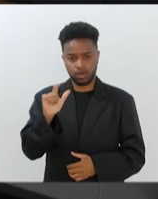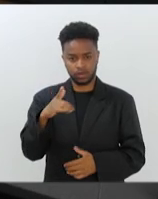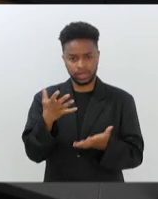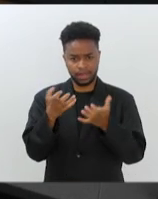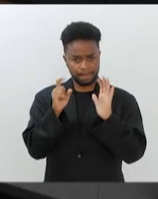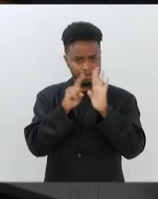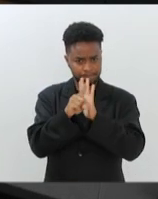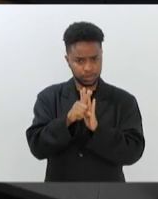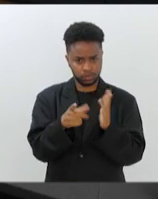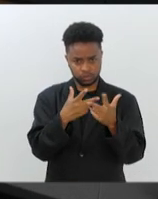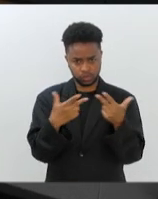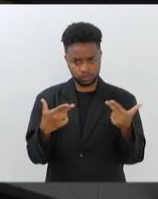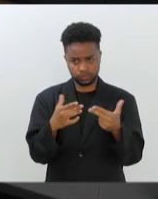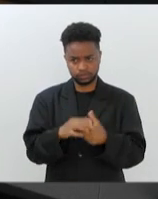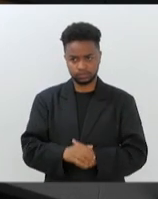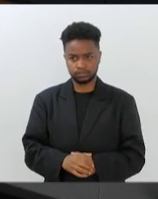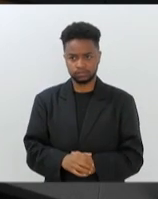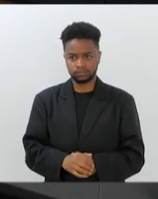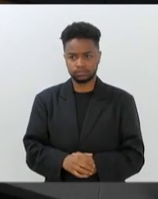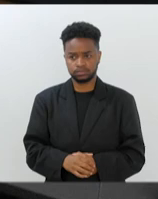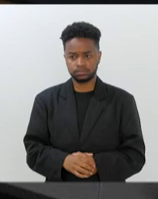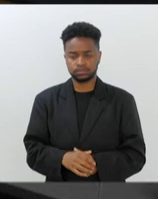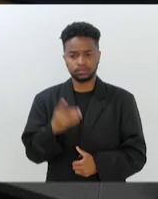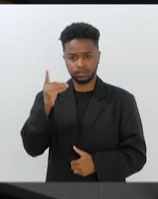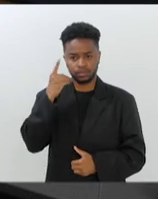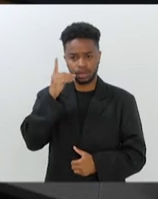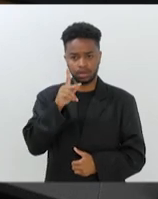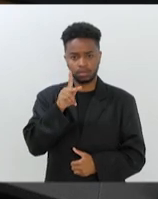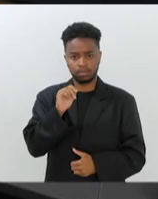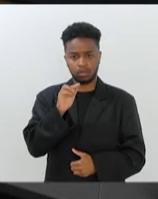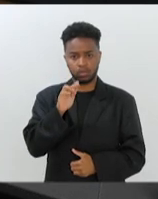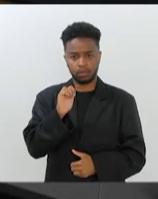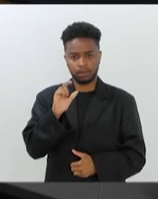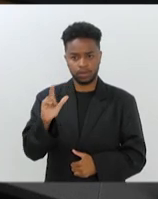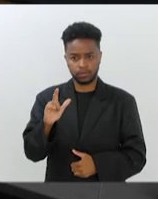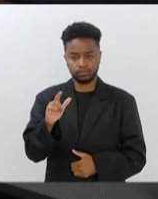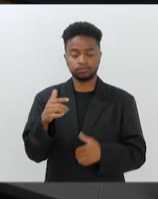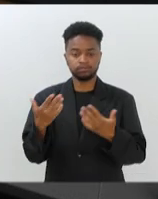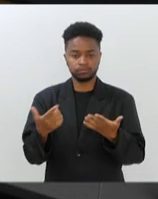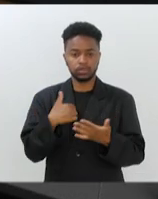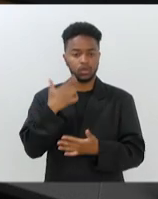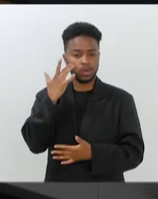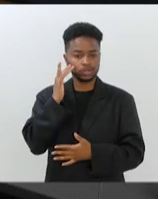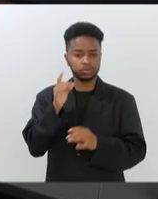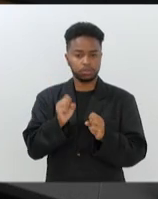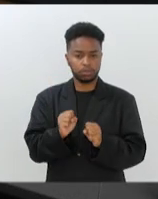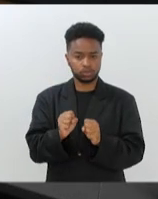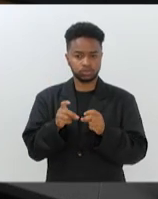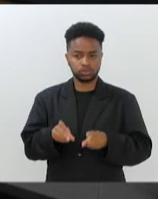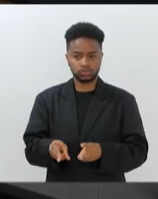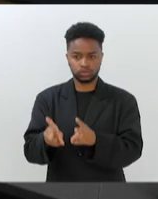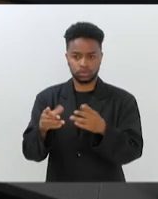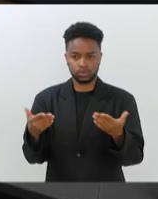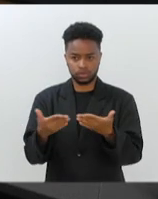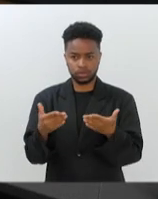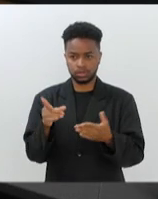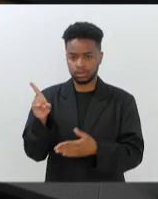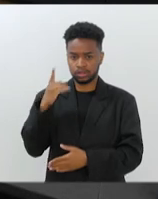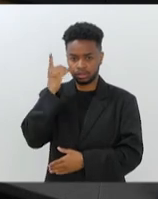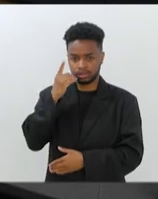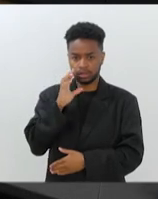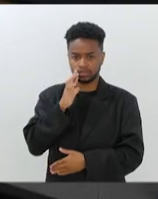algum questionamento senhor Igor Deputado pul belel enquando não acho que a gente pode prosseguir então Deputado Rodrigo Amin Tem mais alguma